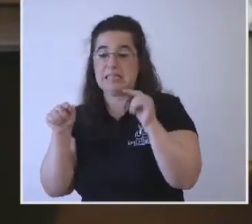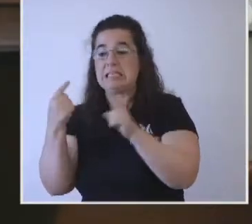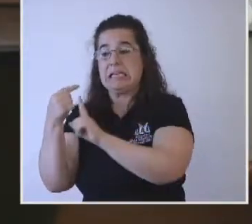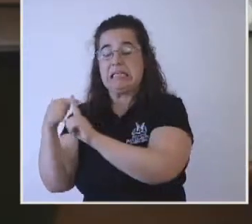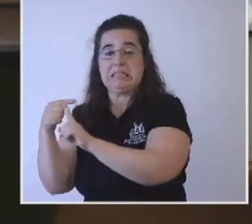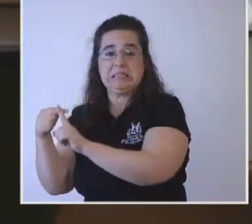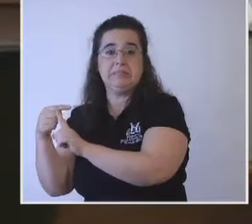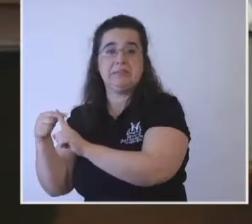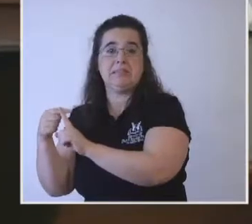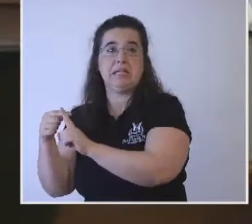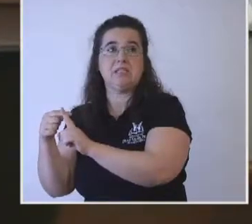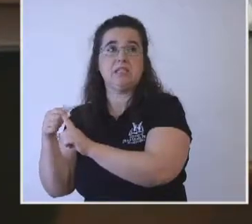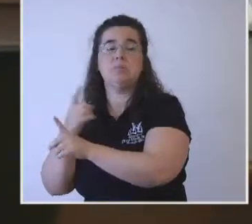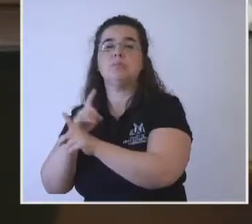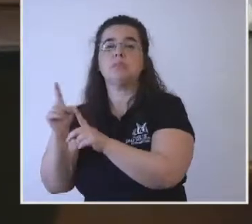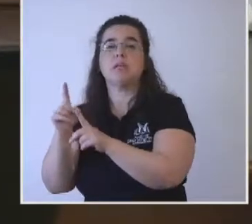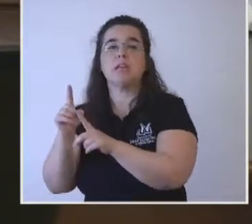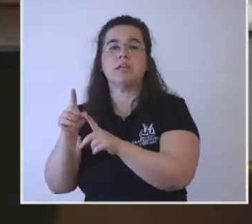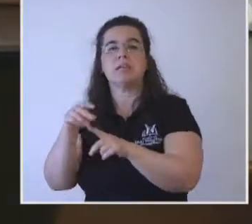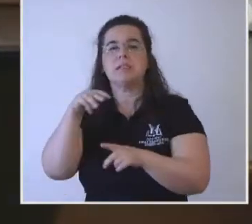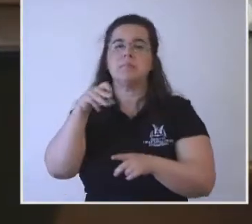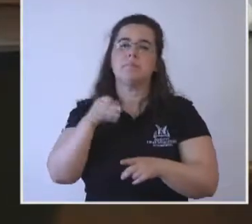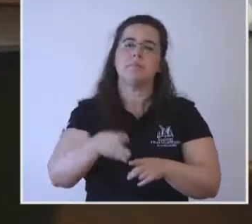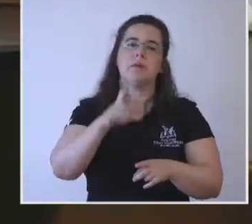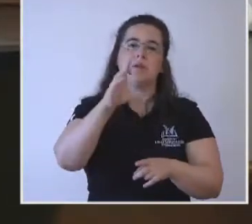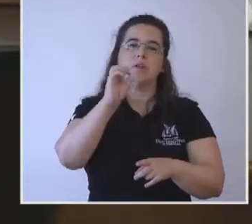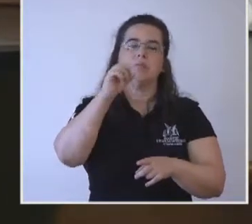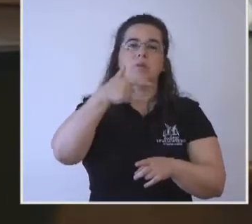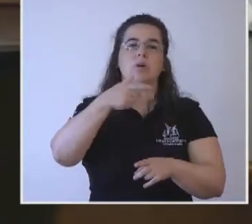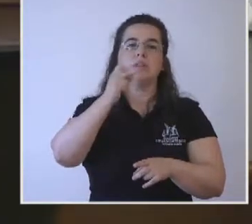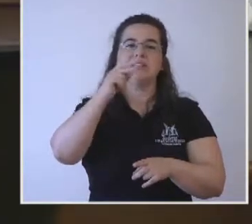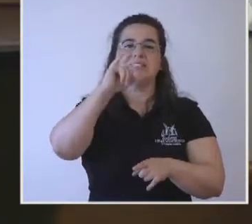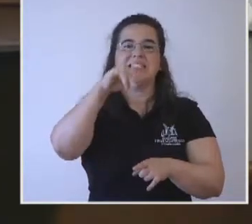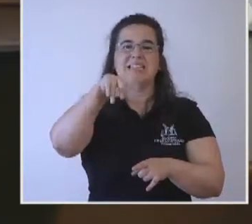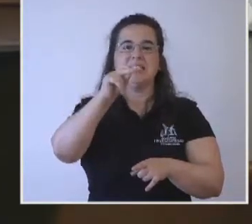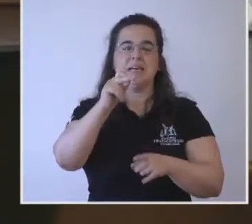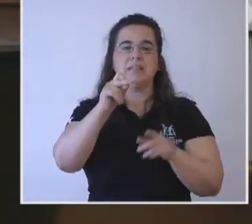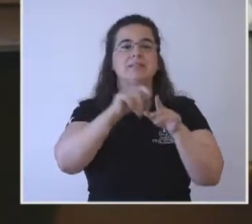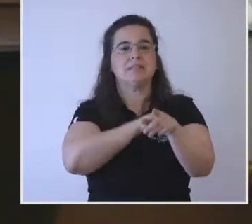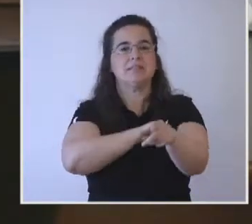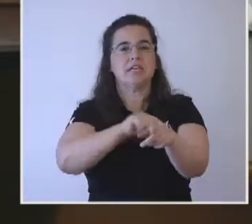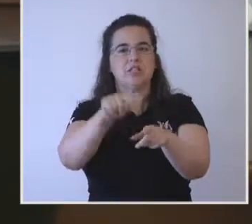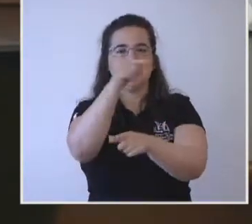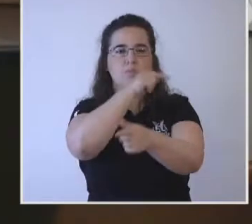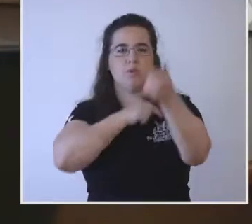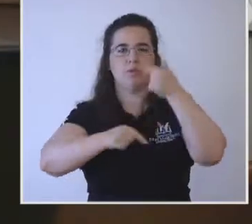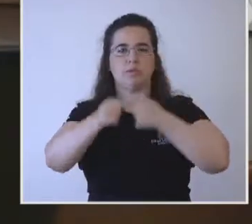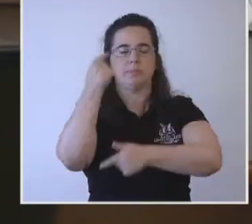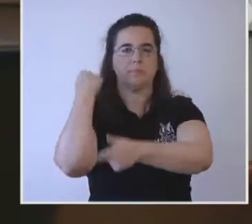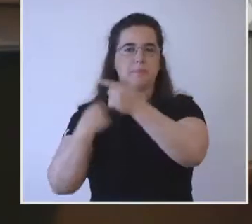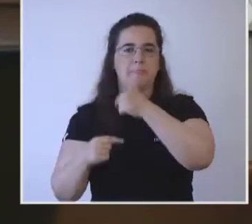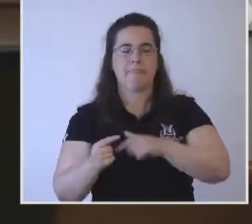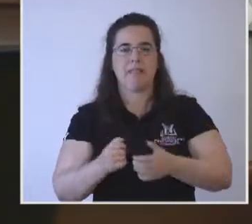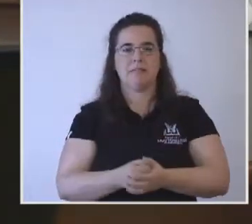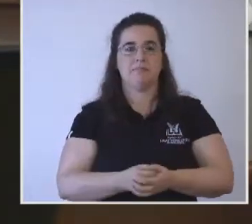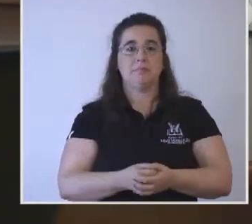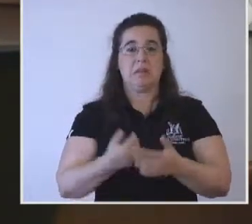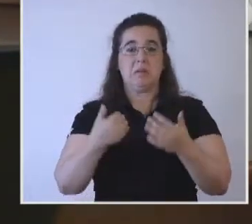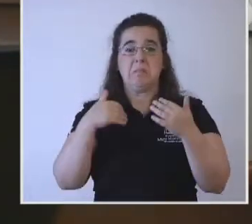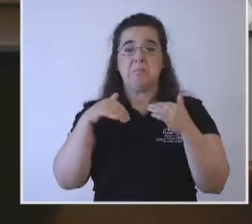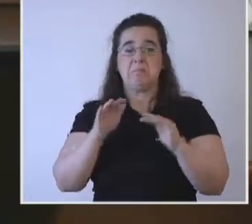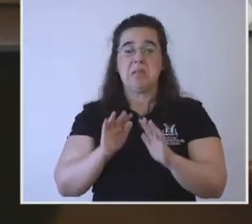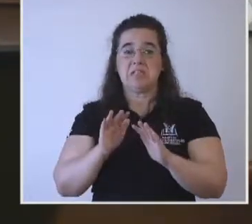têm menos esta proteína de transporte. Mas eu devo-vos dizer que a leitura correta é os que estão em vantagem